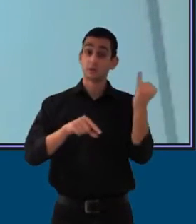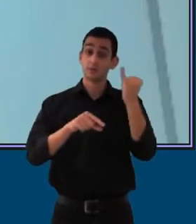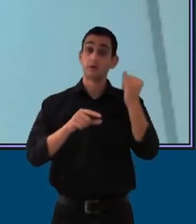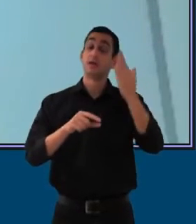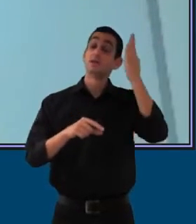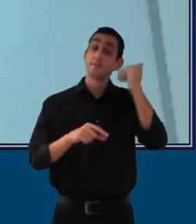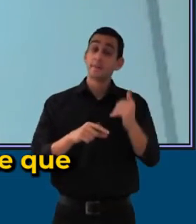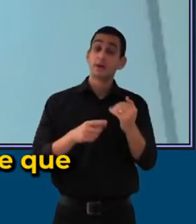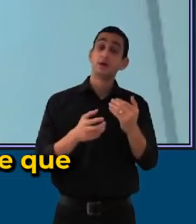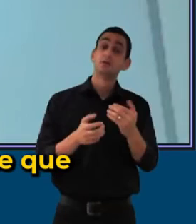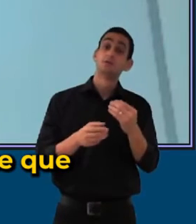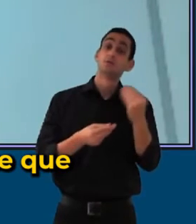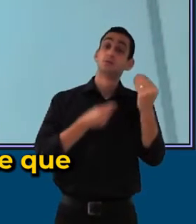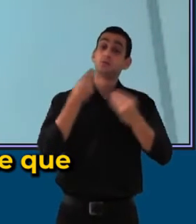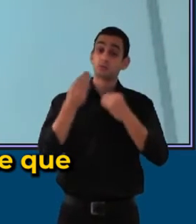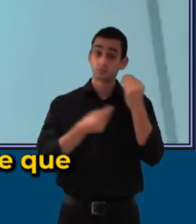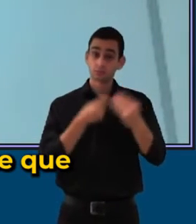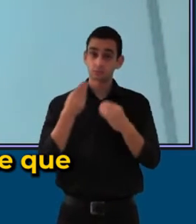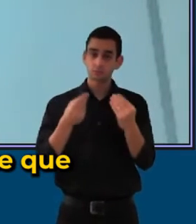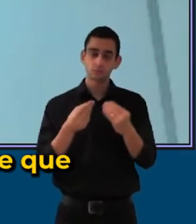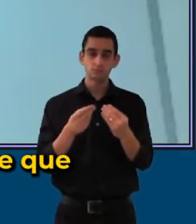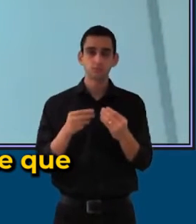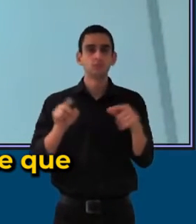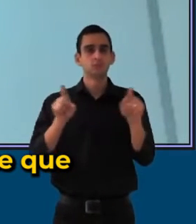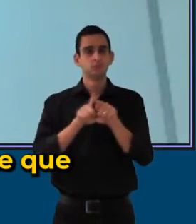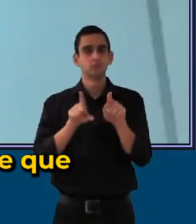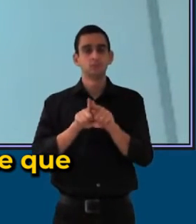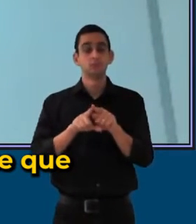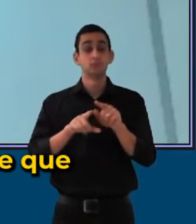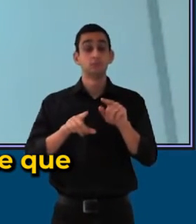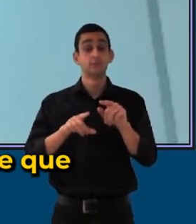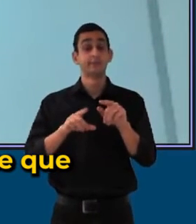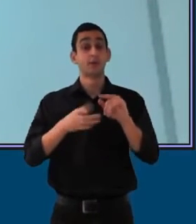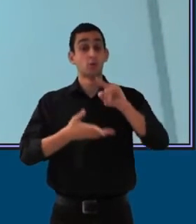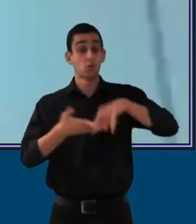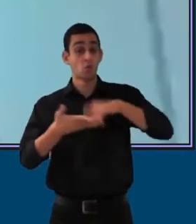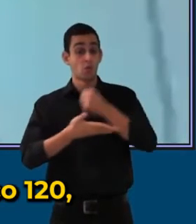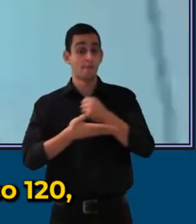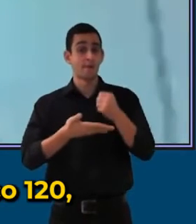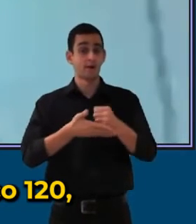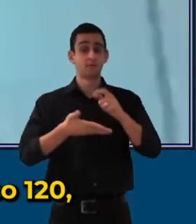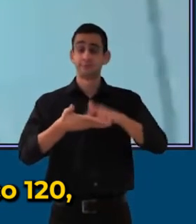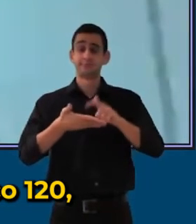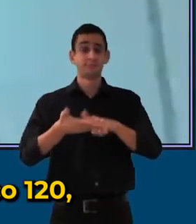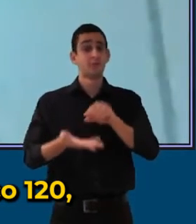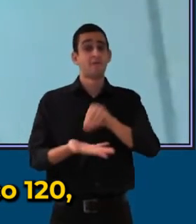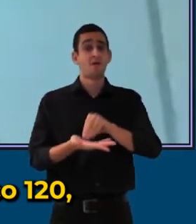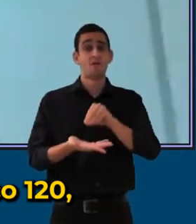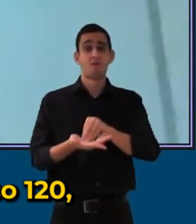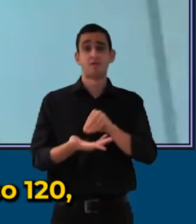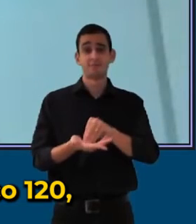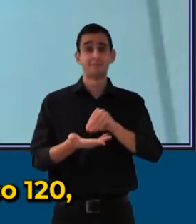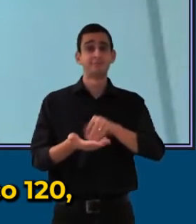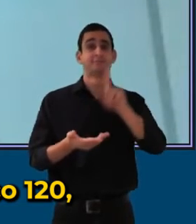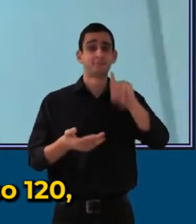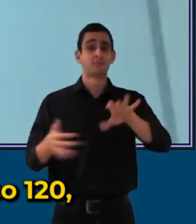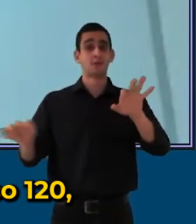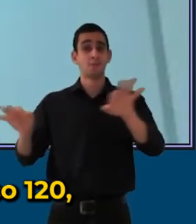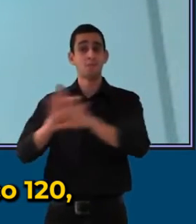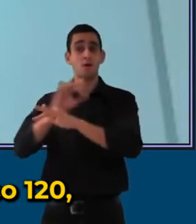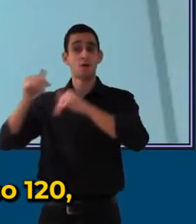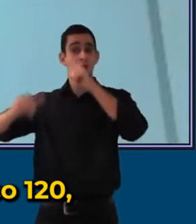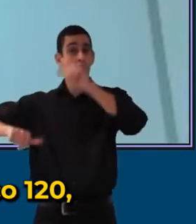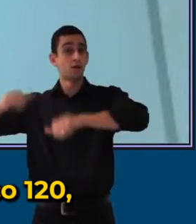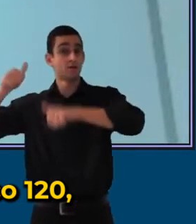importante. Apesar disso ser o documento mais importante que nos falta para finalizar essa